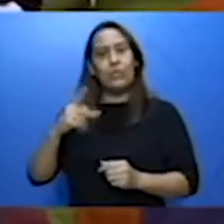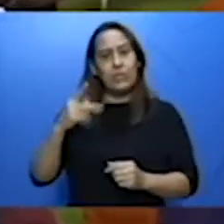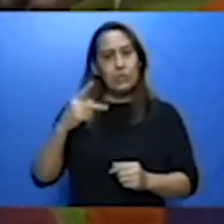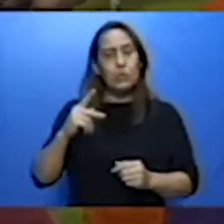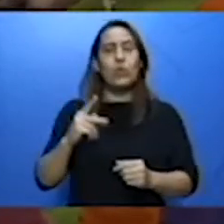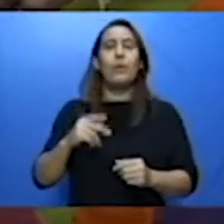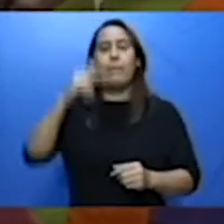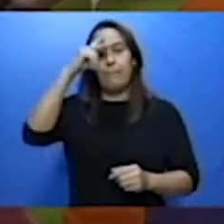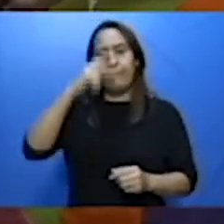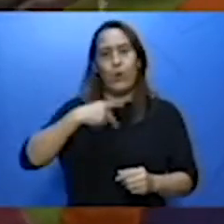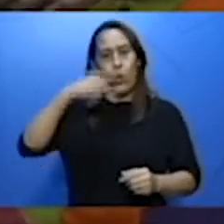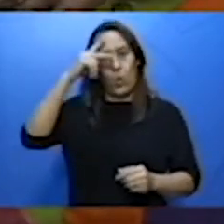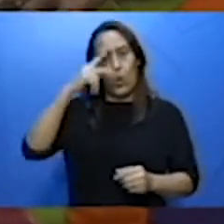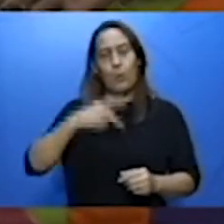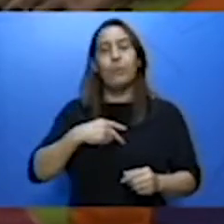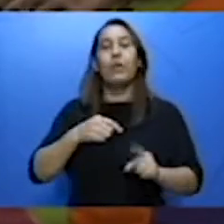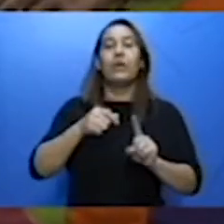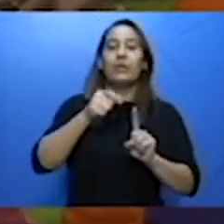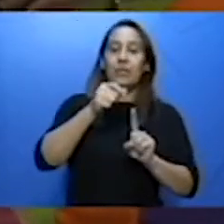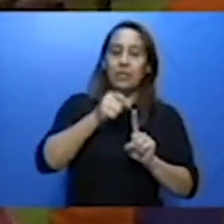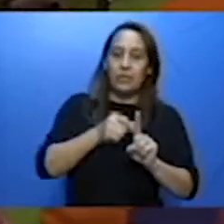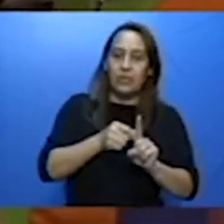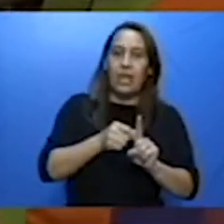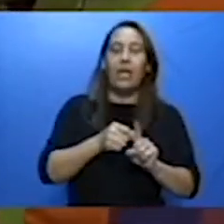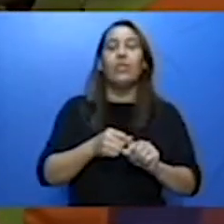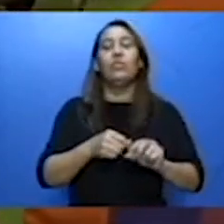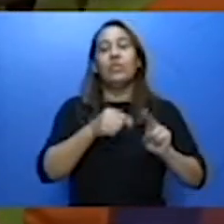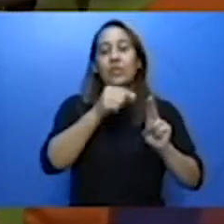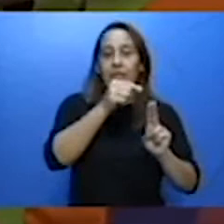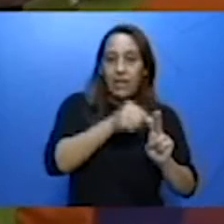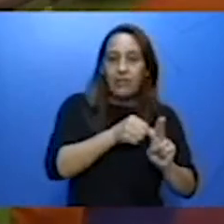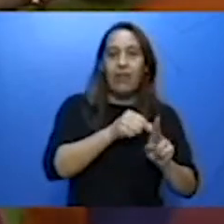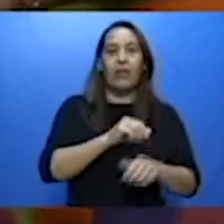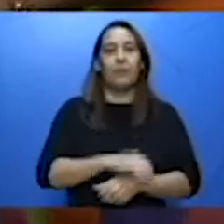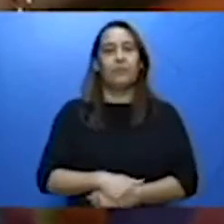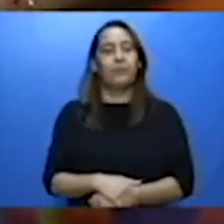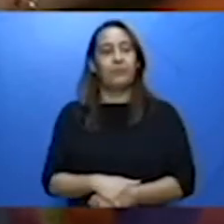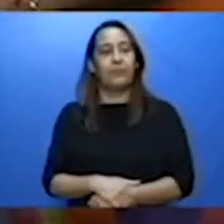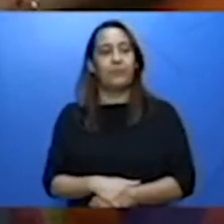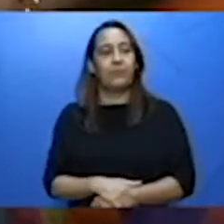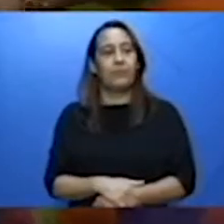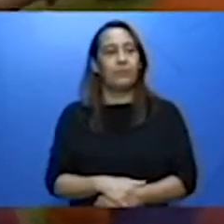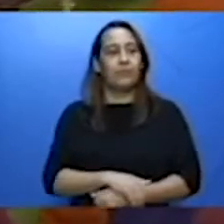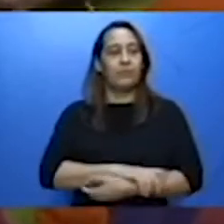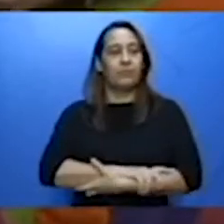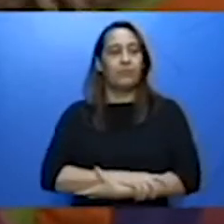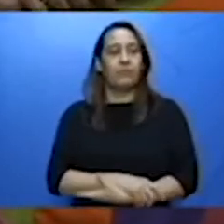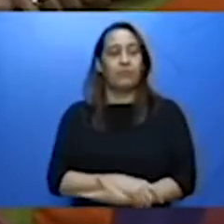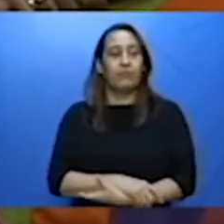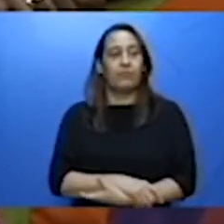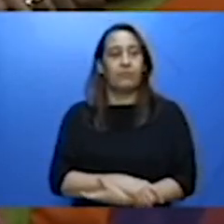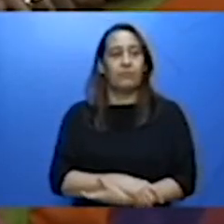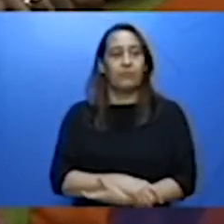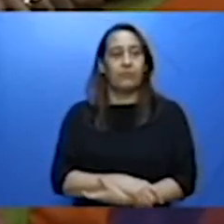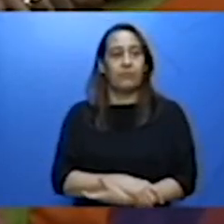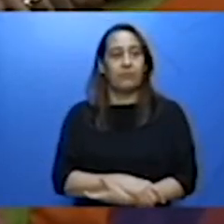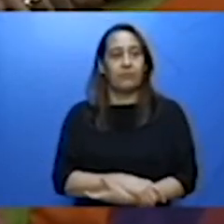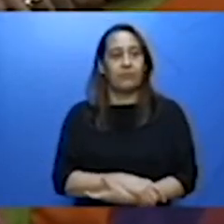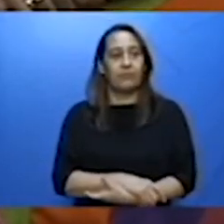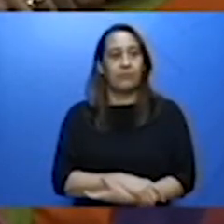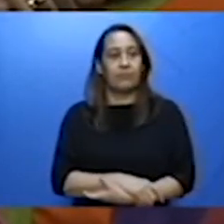mas onde que eu vou morar? Esse 1 do 12, que é a dezena, em qual lugar aqui, gente? Responde